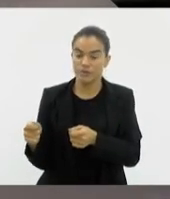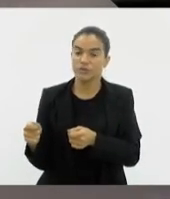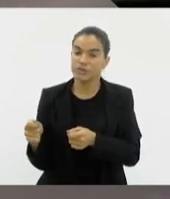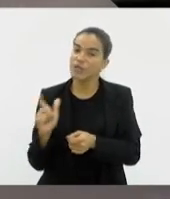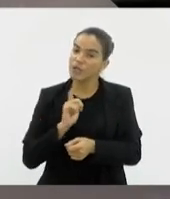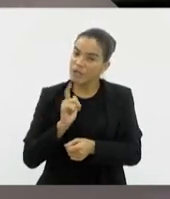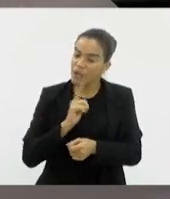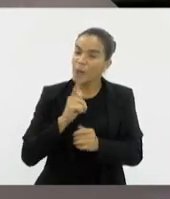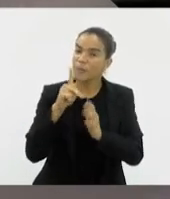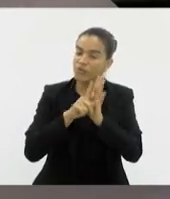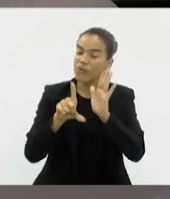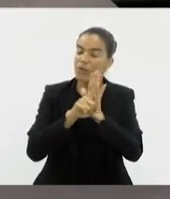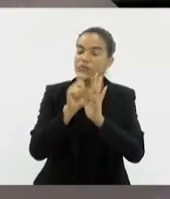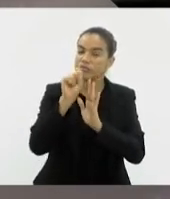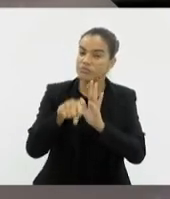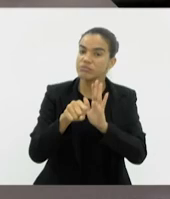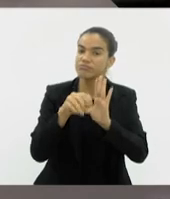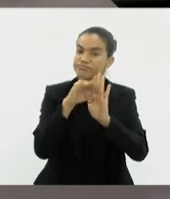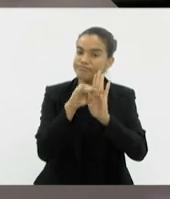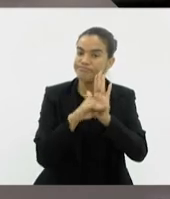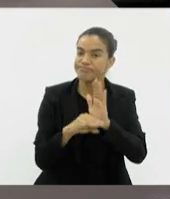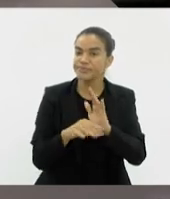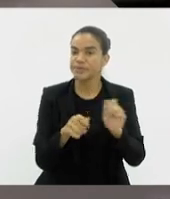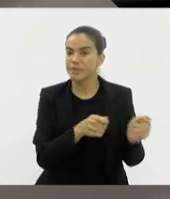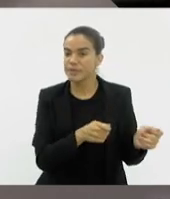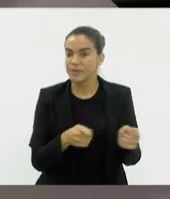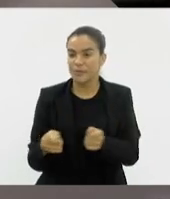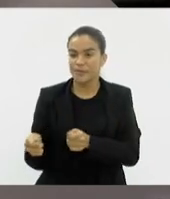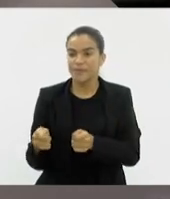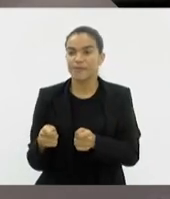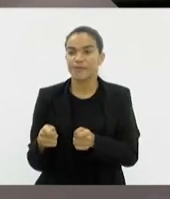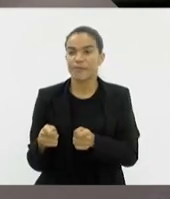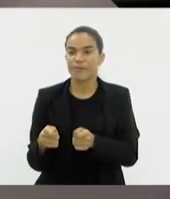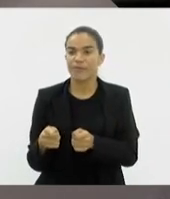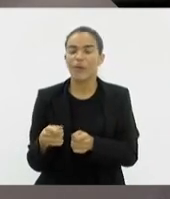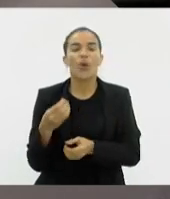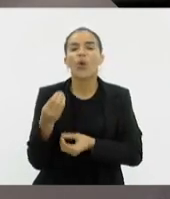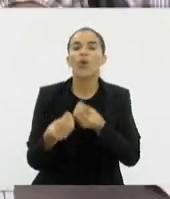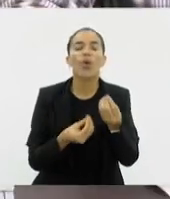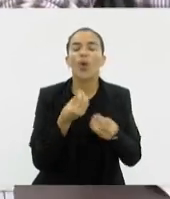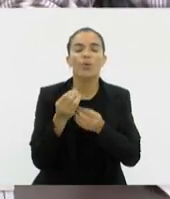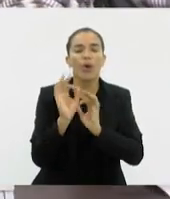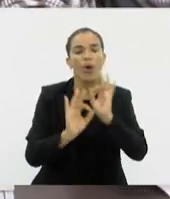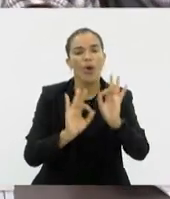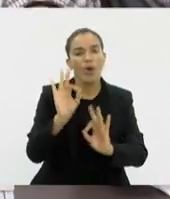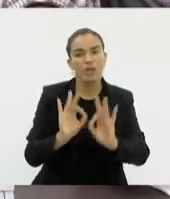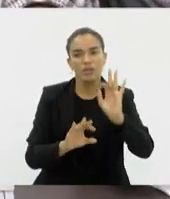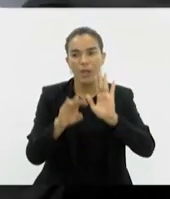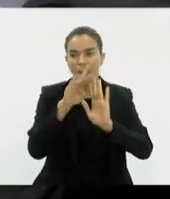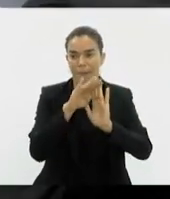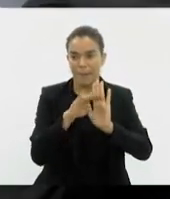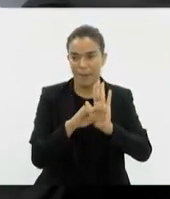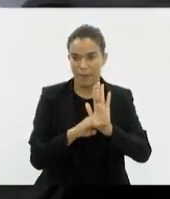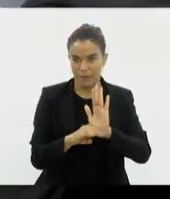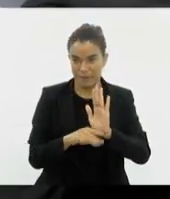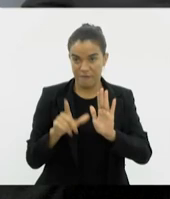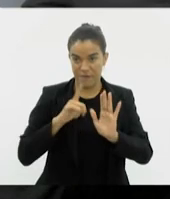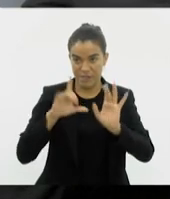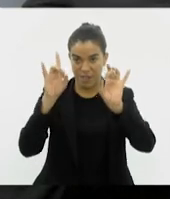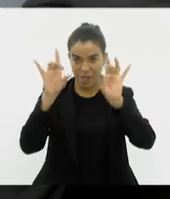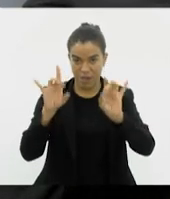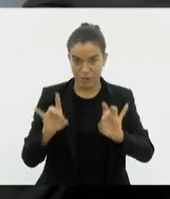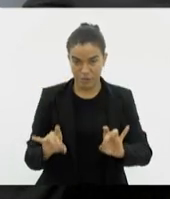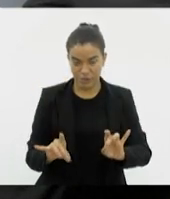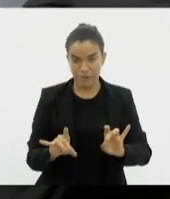na ordinária, que eu até tinha solicitado antes. Mas aí não vai dar tempo. Como é que estava feita a pauta? Na verdade, a gente fez a extraordinária com base